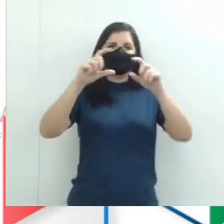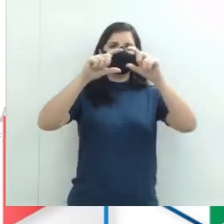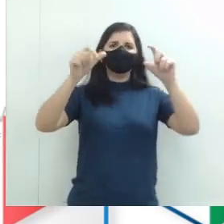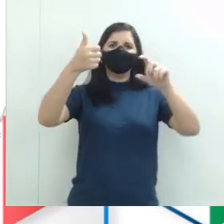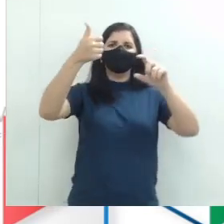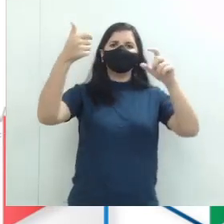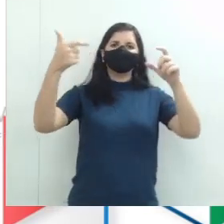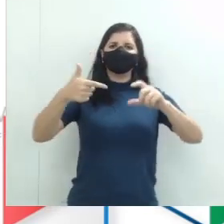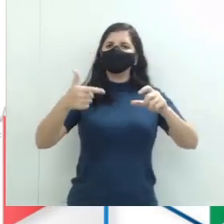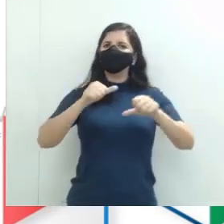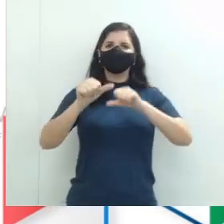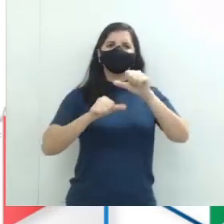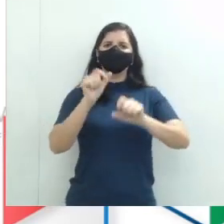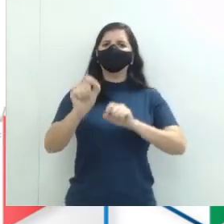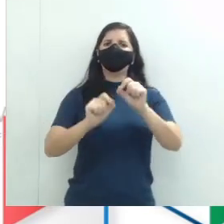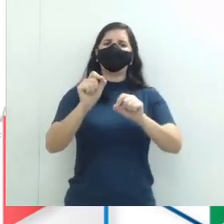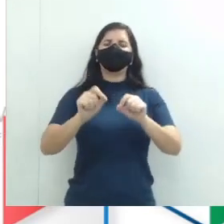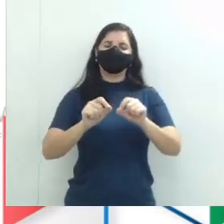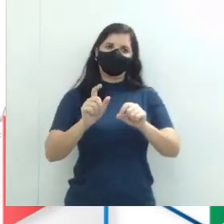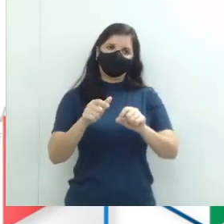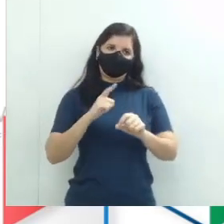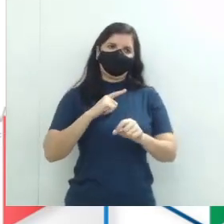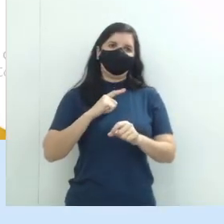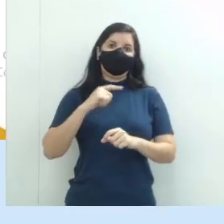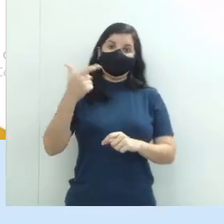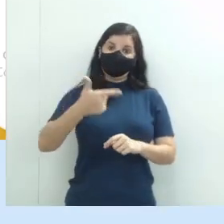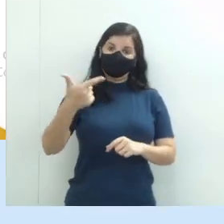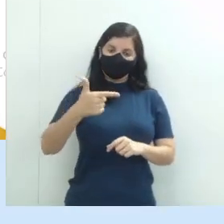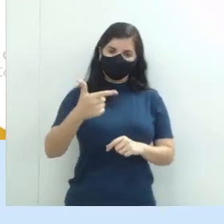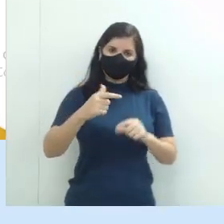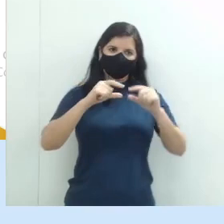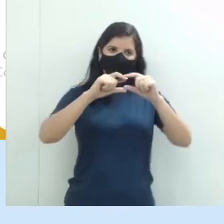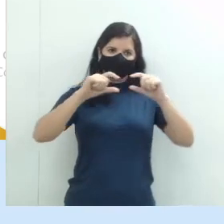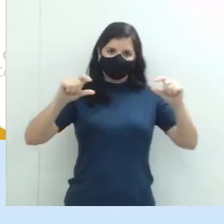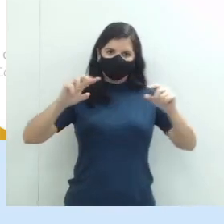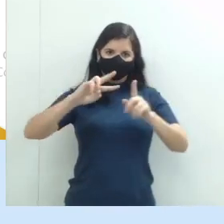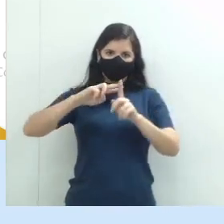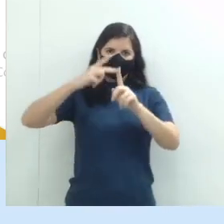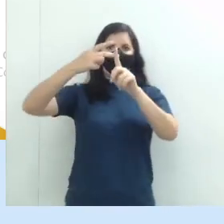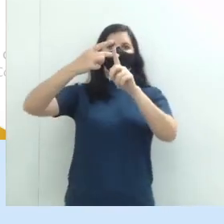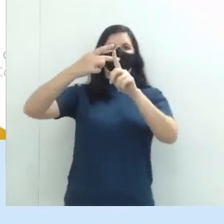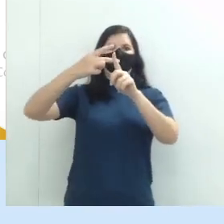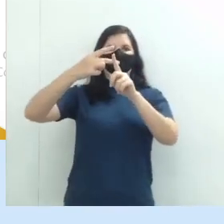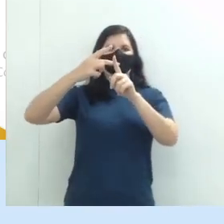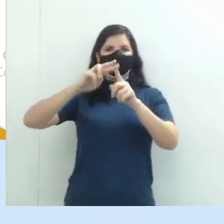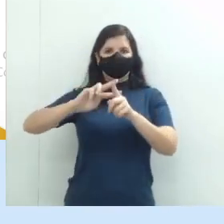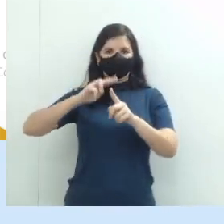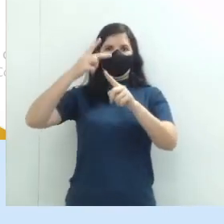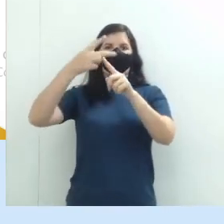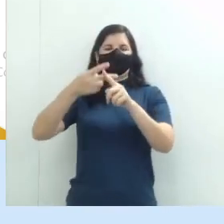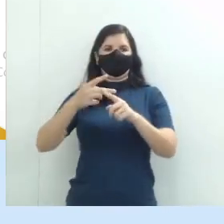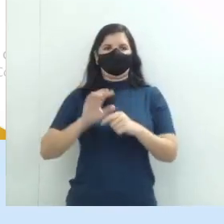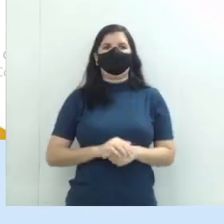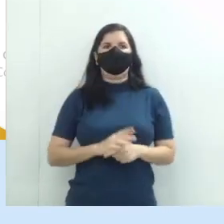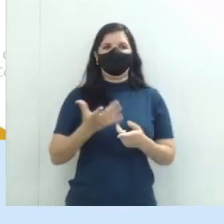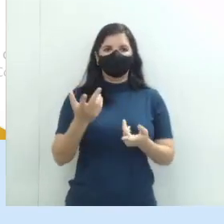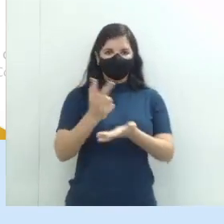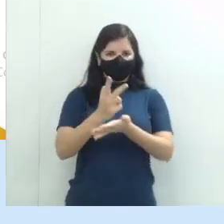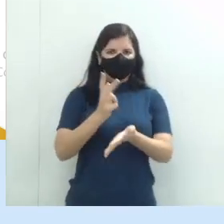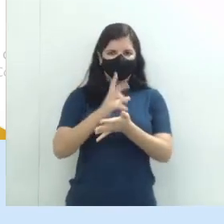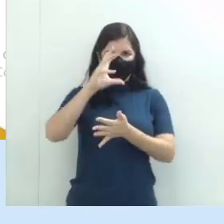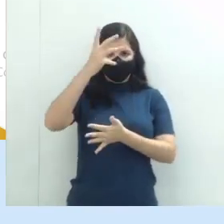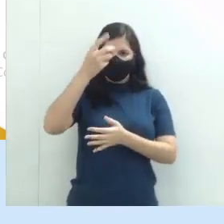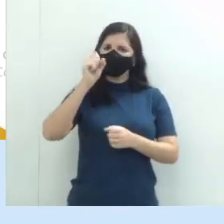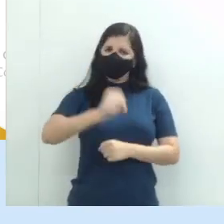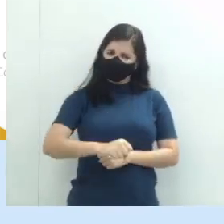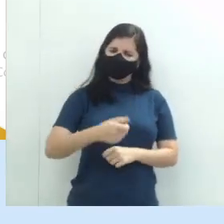equação? Muito fácil, né? A segunda equação é o dobro da primeira. E normalmente isso vai acontecer,